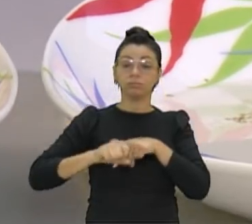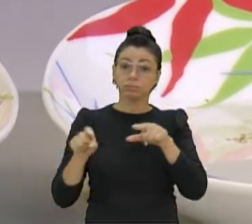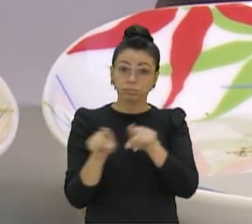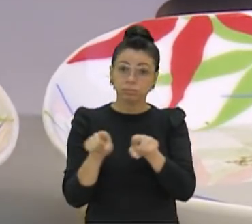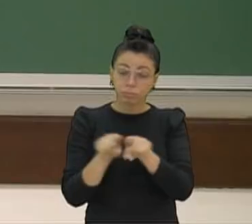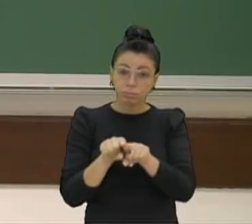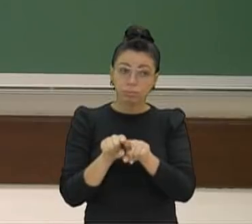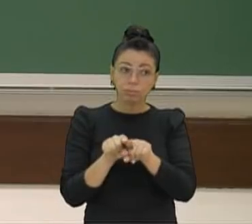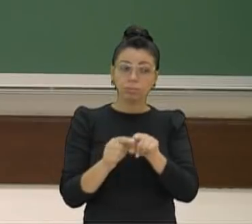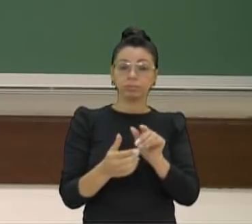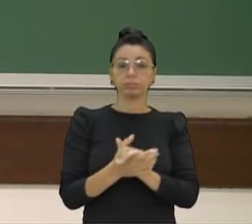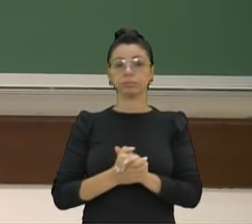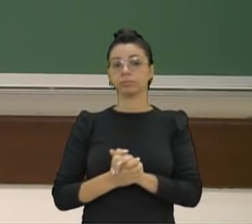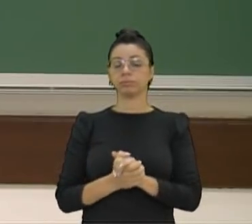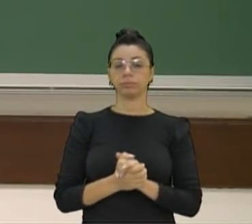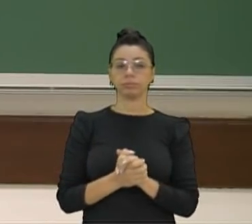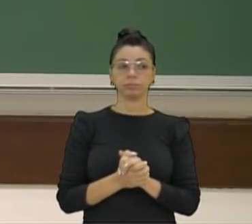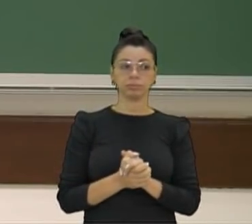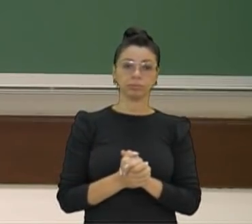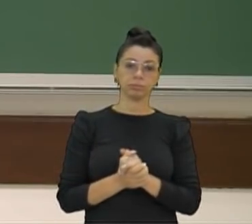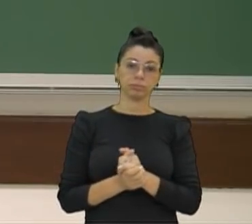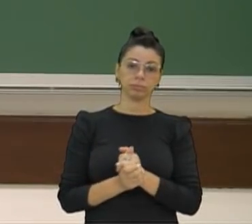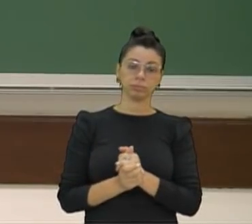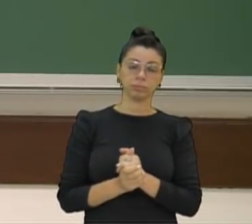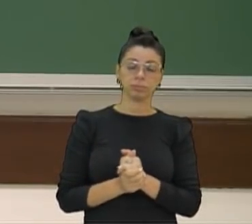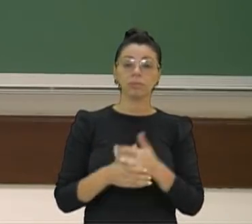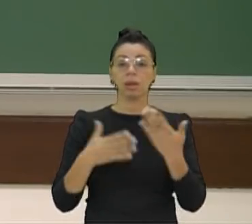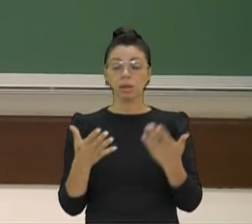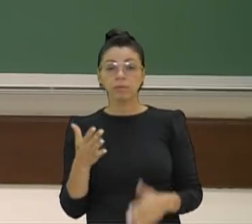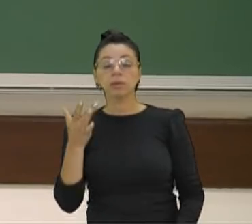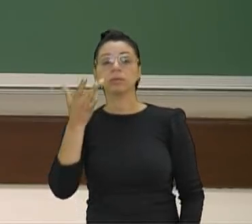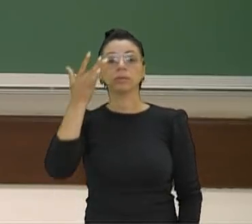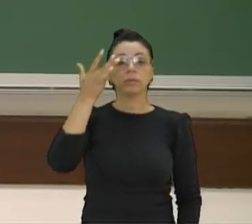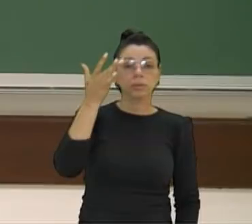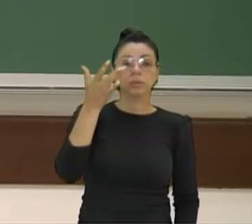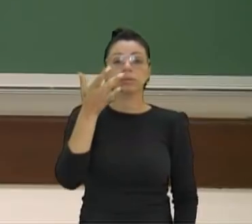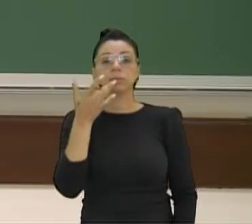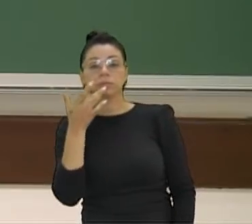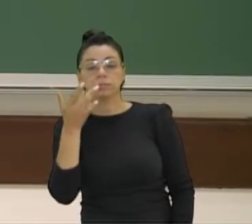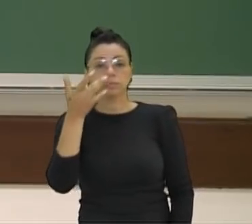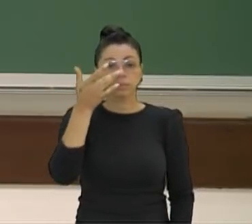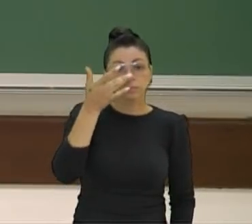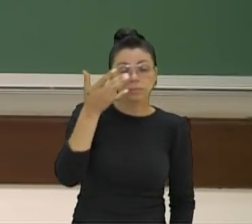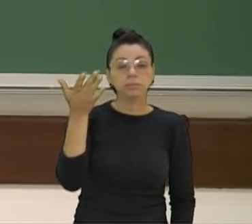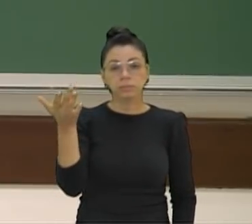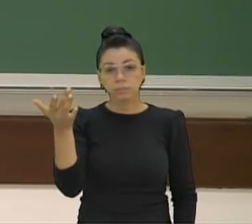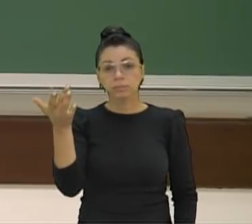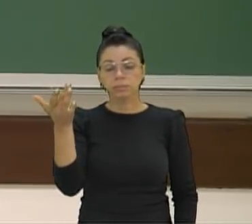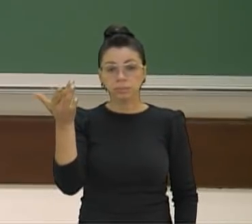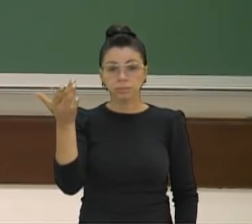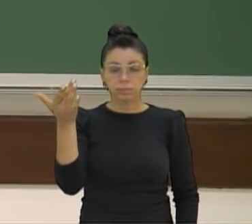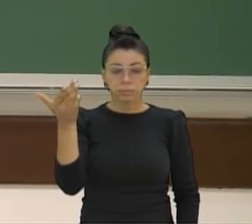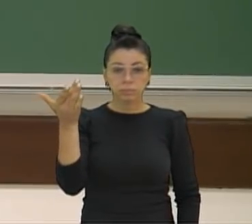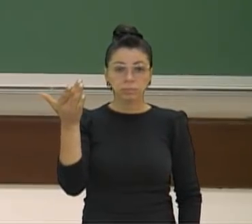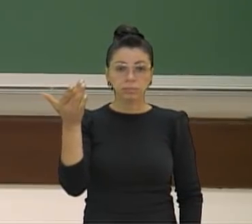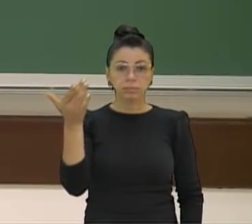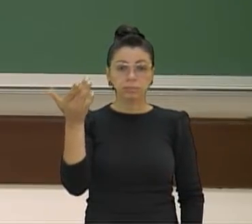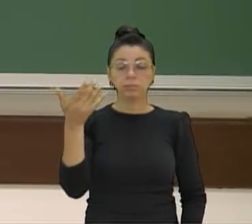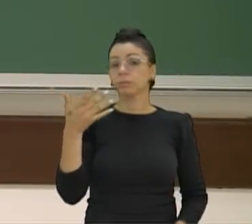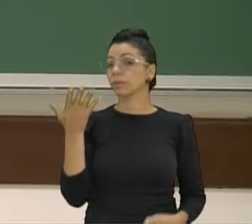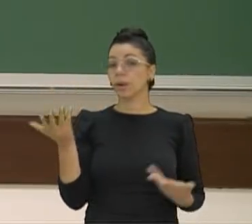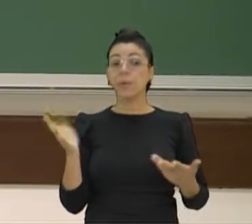também, né? Aí você vai, leva a mão numa mucosa, no olho, na boca, no nariz, certo? E acaba,